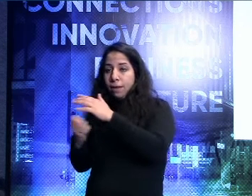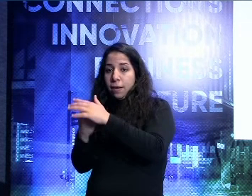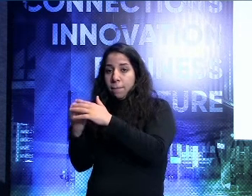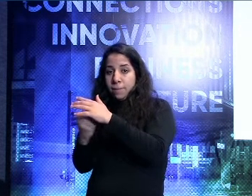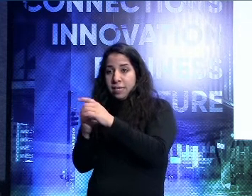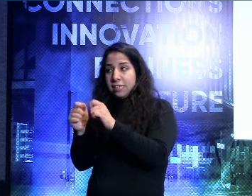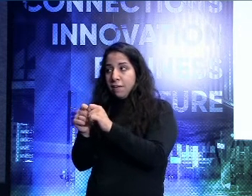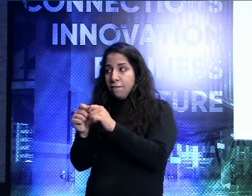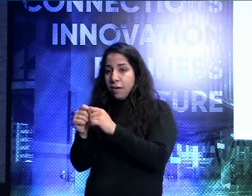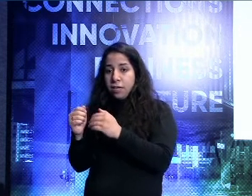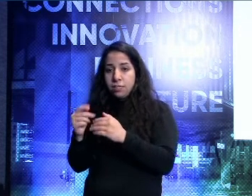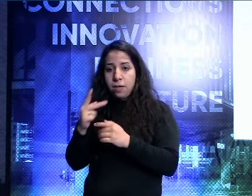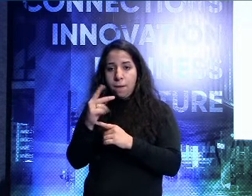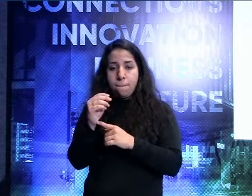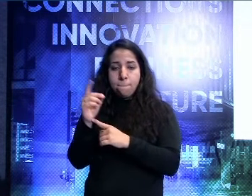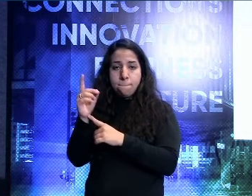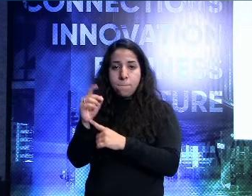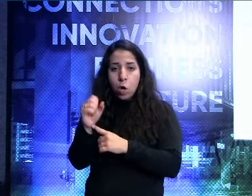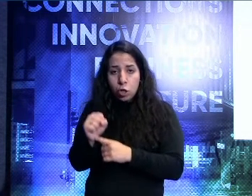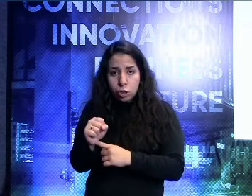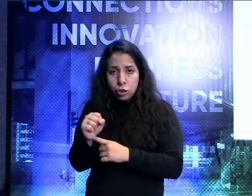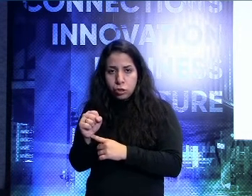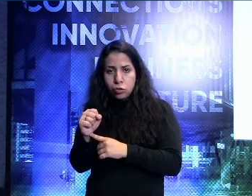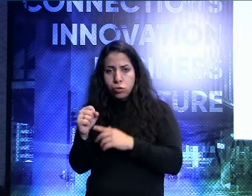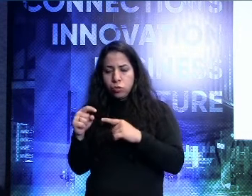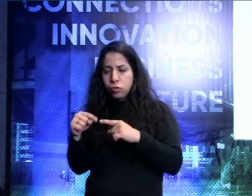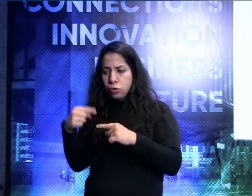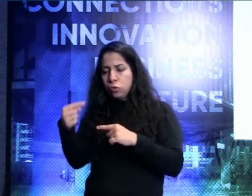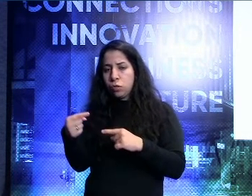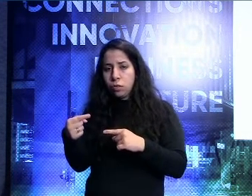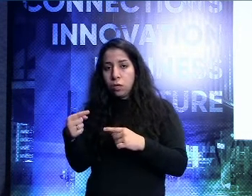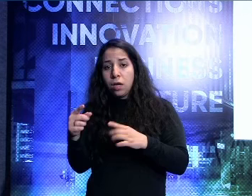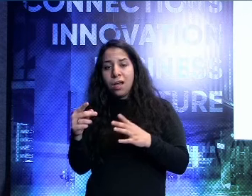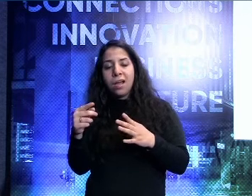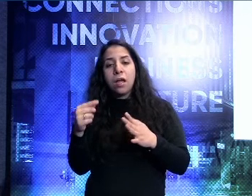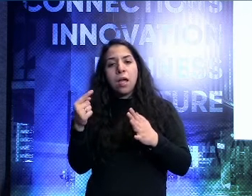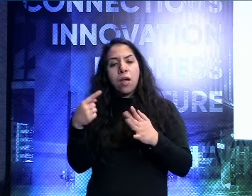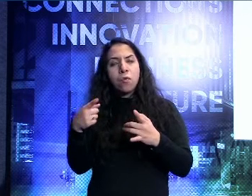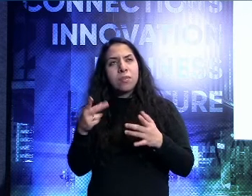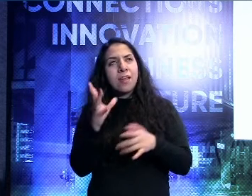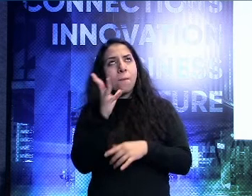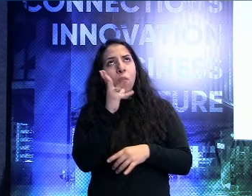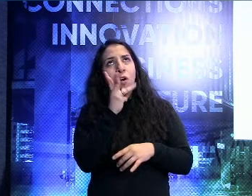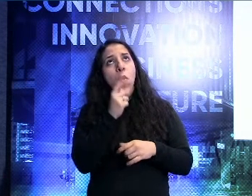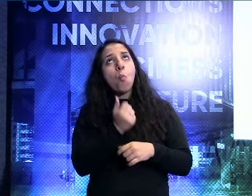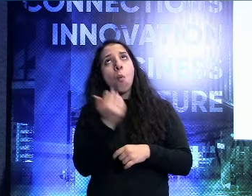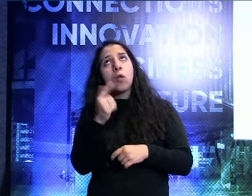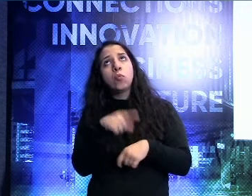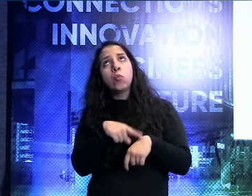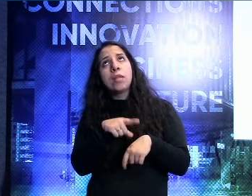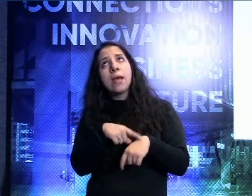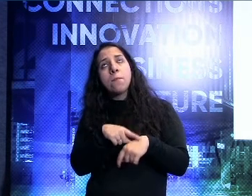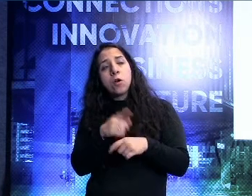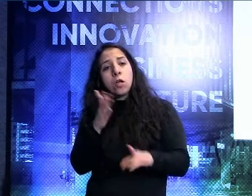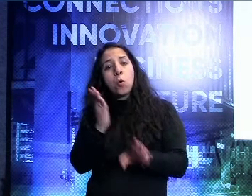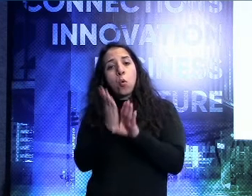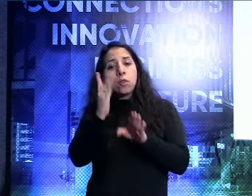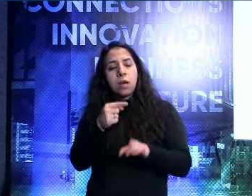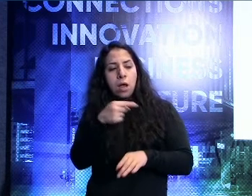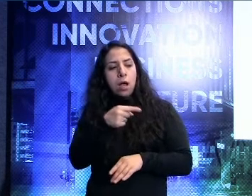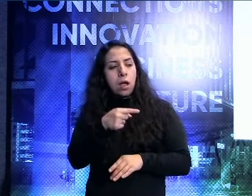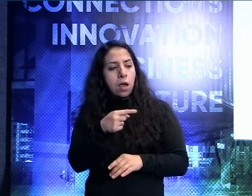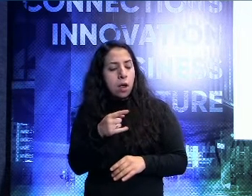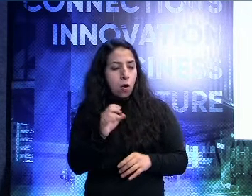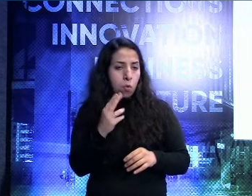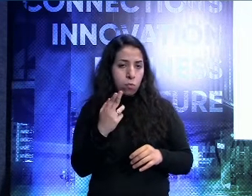aqueles COEs e coisas do tipo. Quanto tempo eu demorei para detectar? Quanto tempo eu demorei para escalar, por